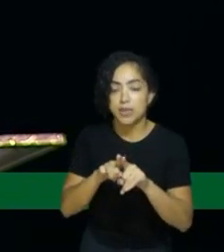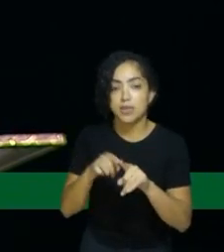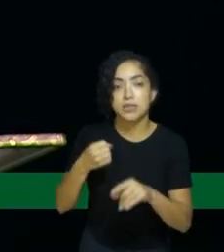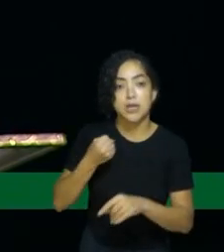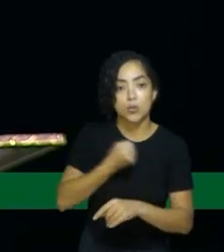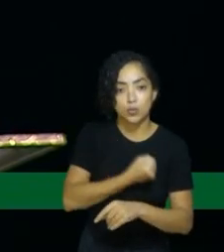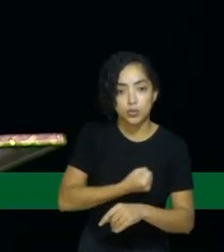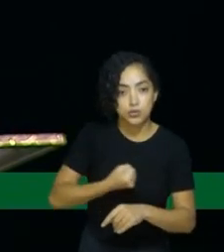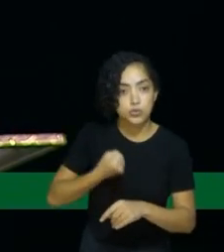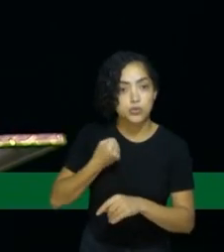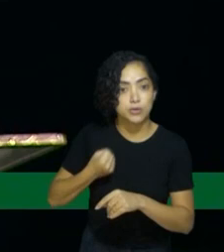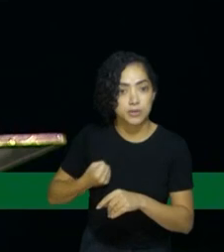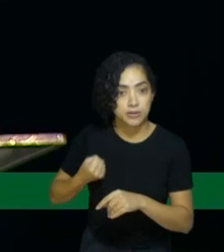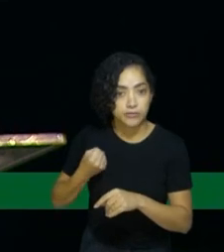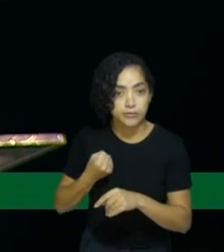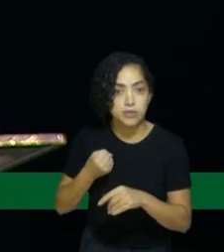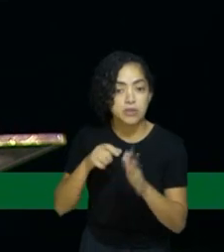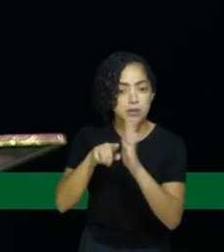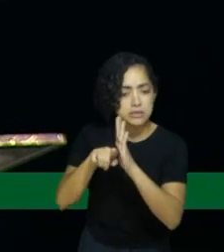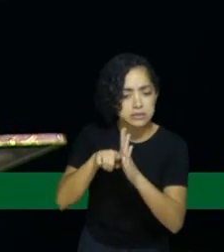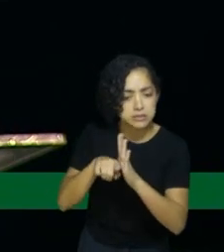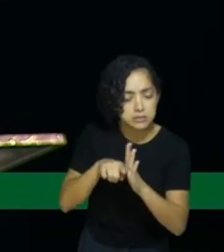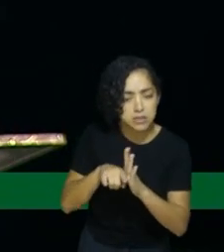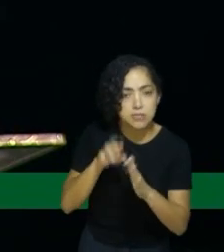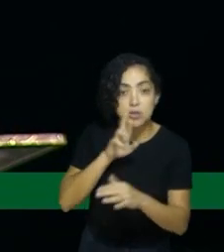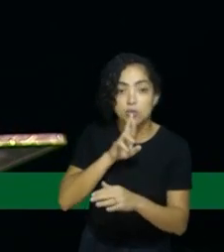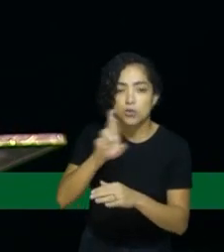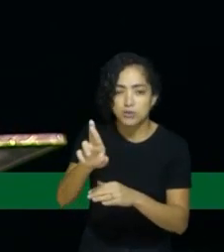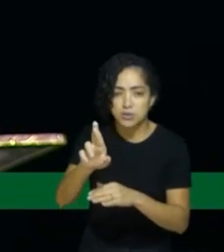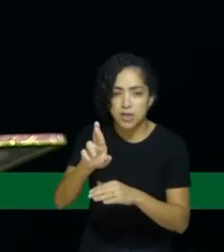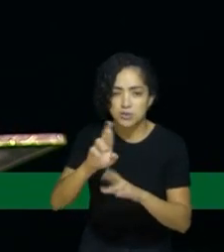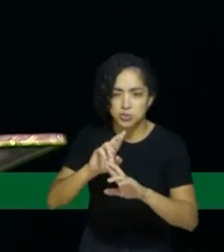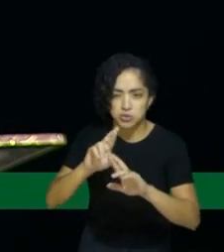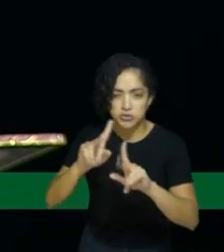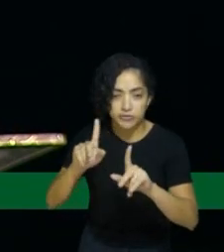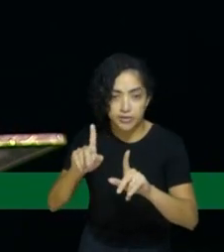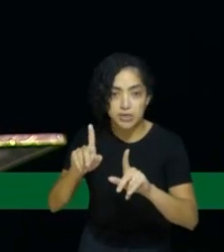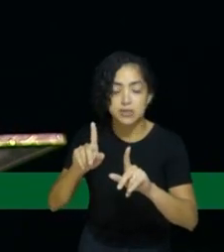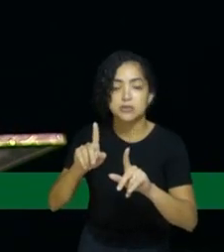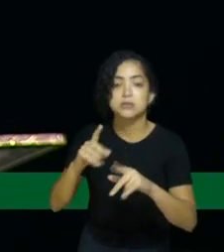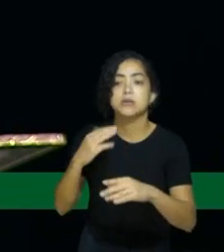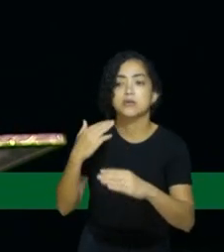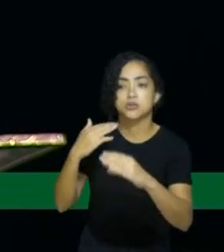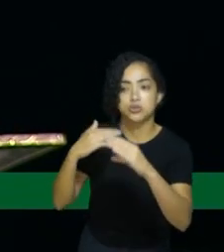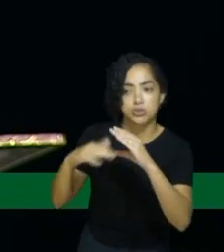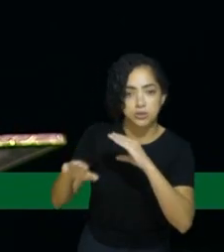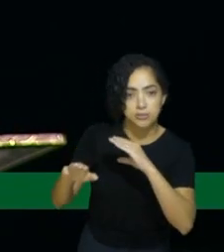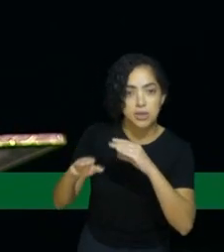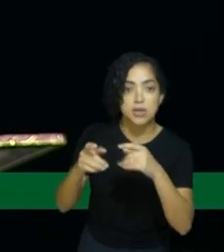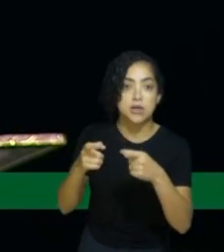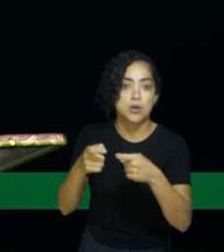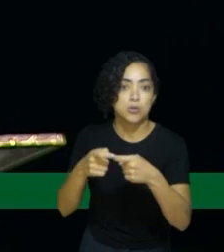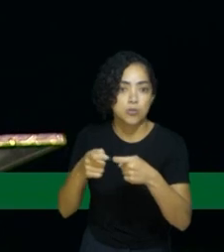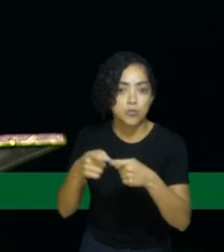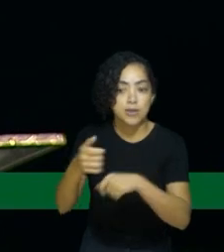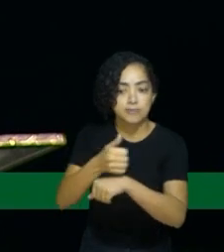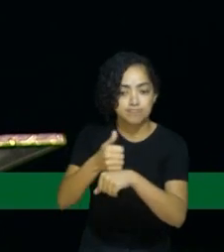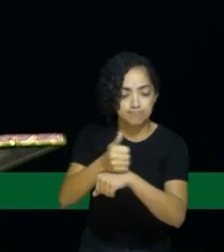ultrassonografia nos casos e resultados alterados damos encaminhamento para consultas